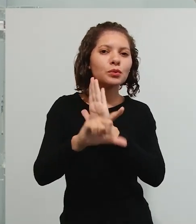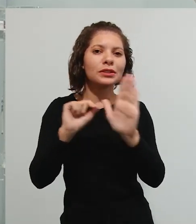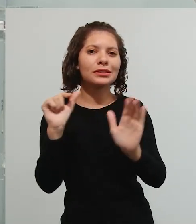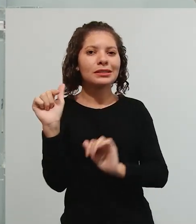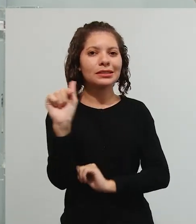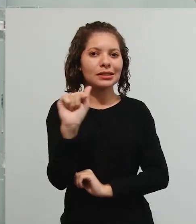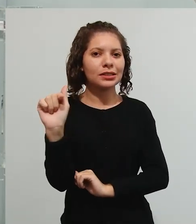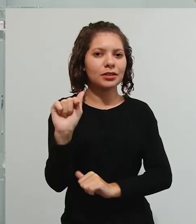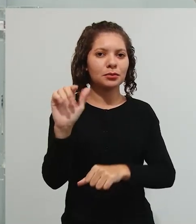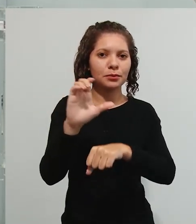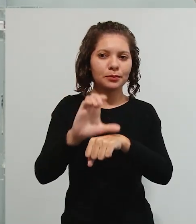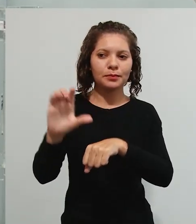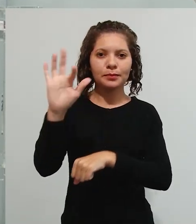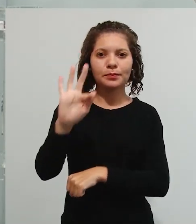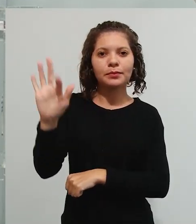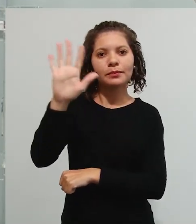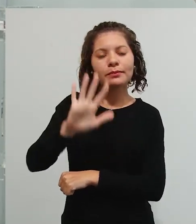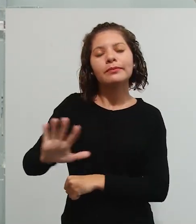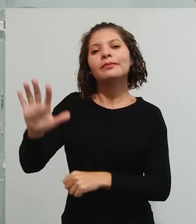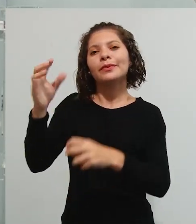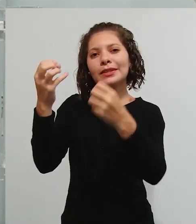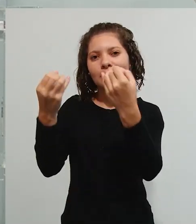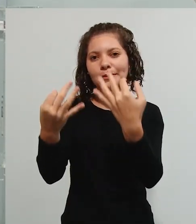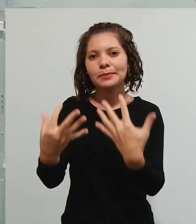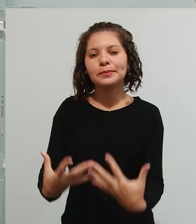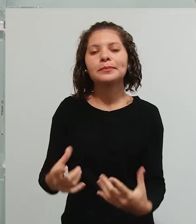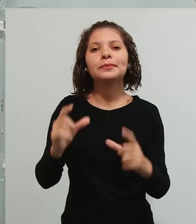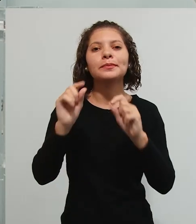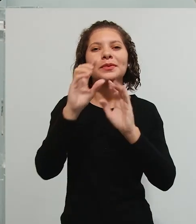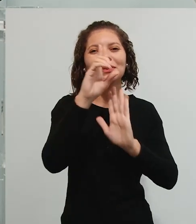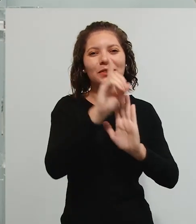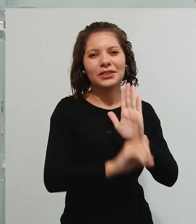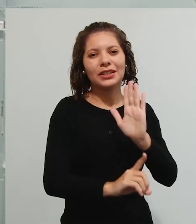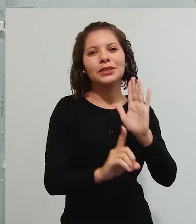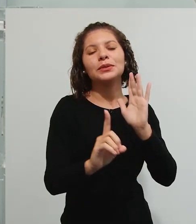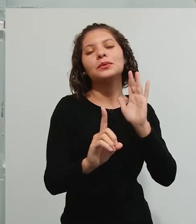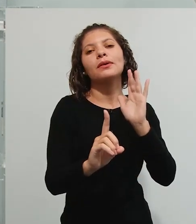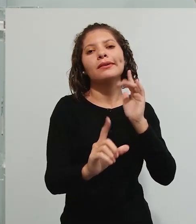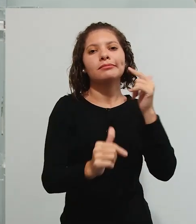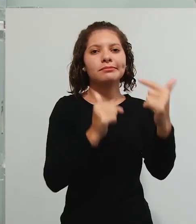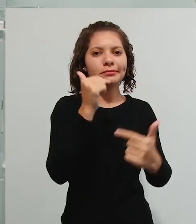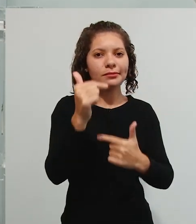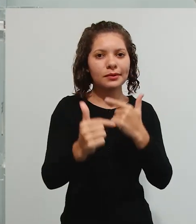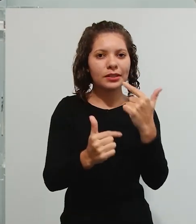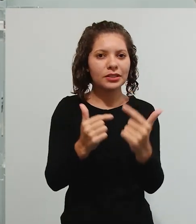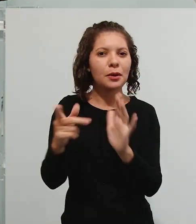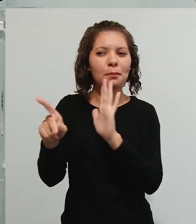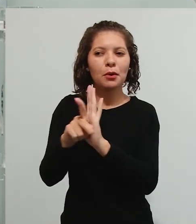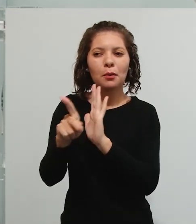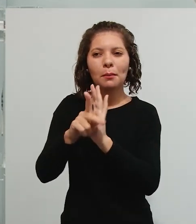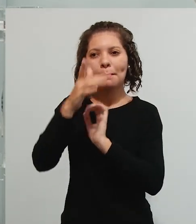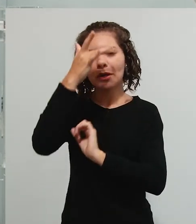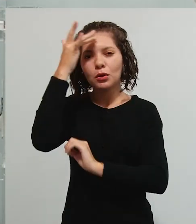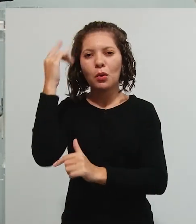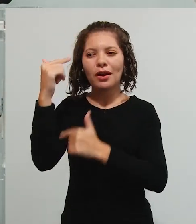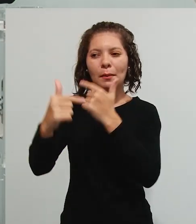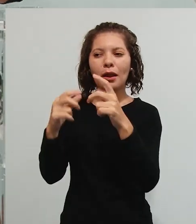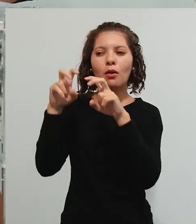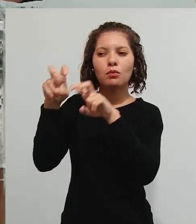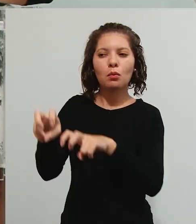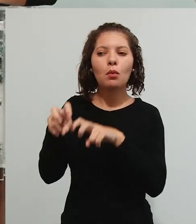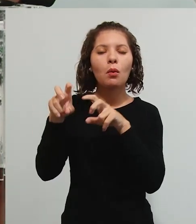sobre direito do trabalho. Vamos lá? Olha só, gente, a nossa disciplina, Direito do